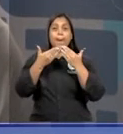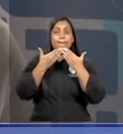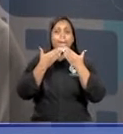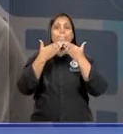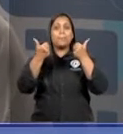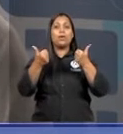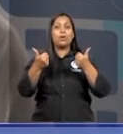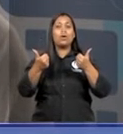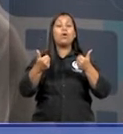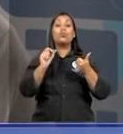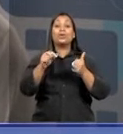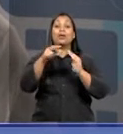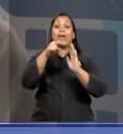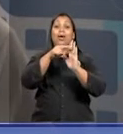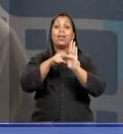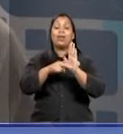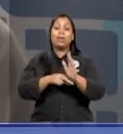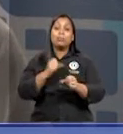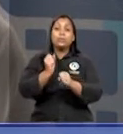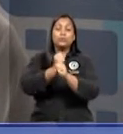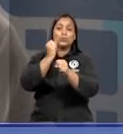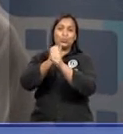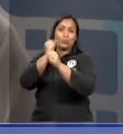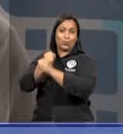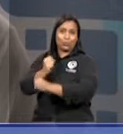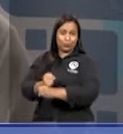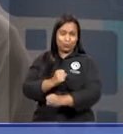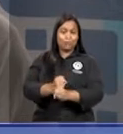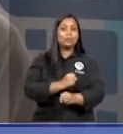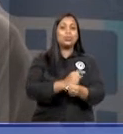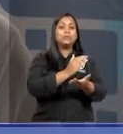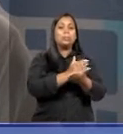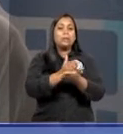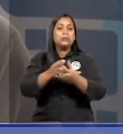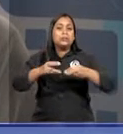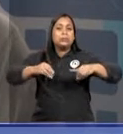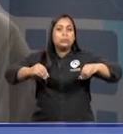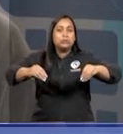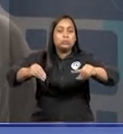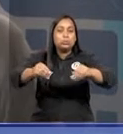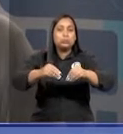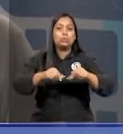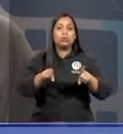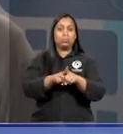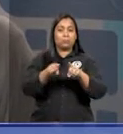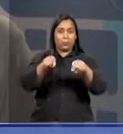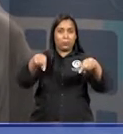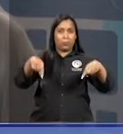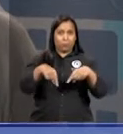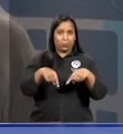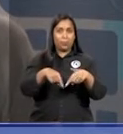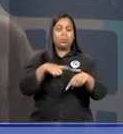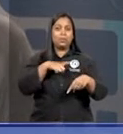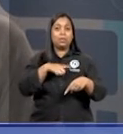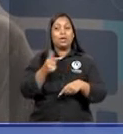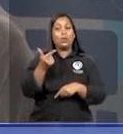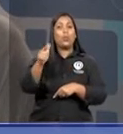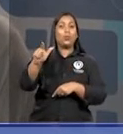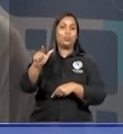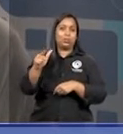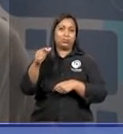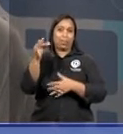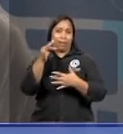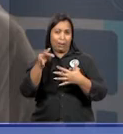disciplinar as atuais regras de construções parcelamentos de solo e áreas de domínio entre outras